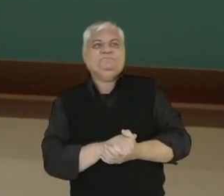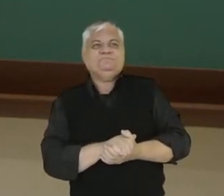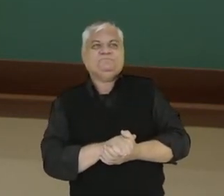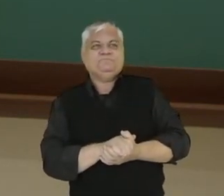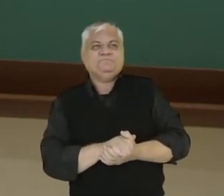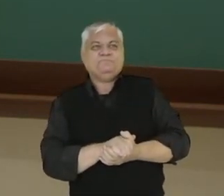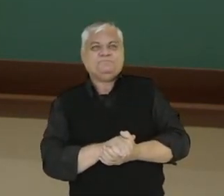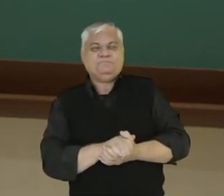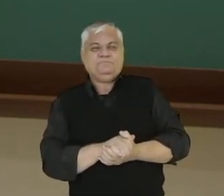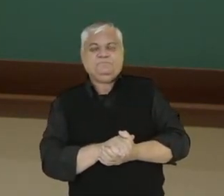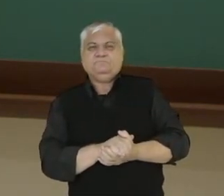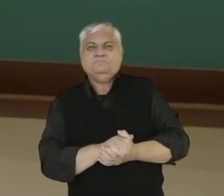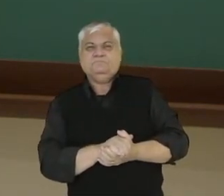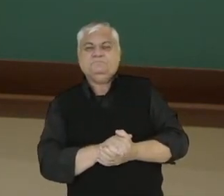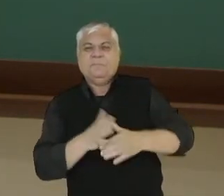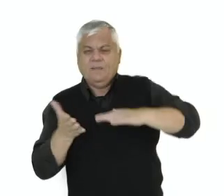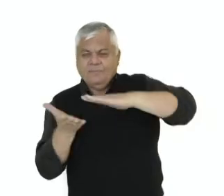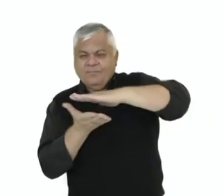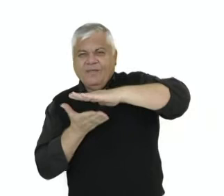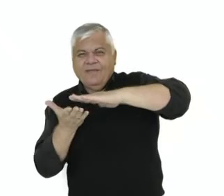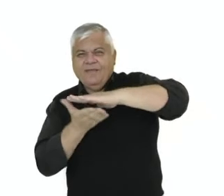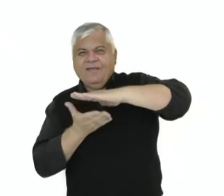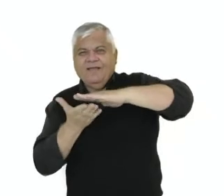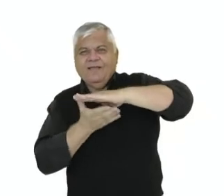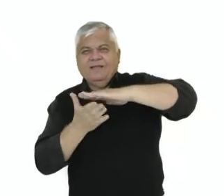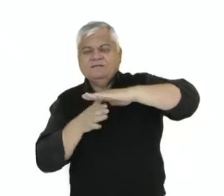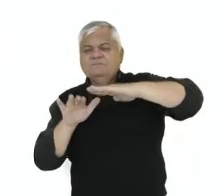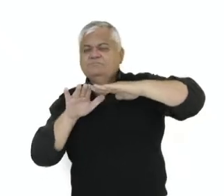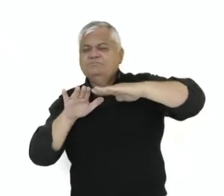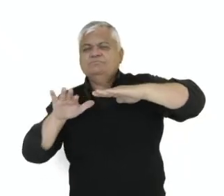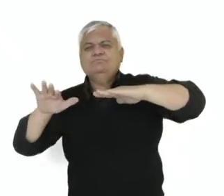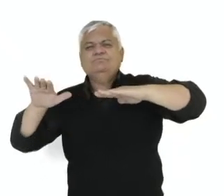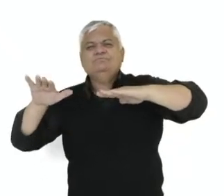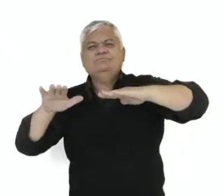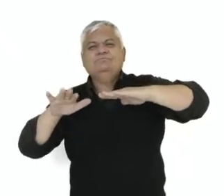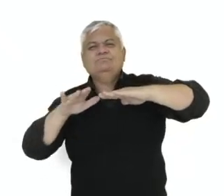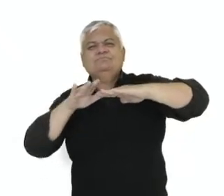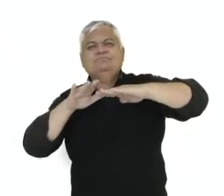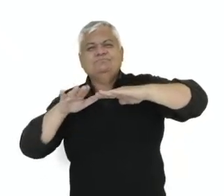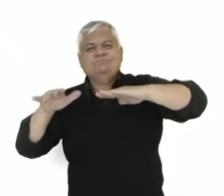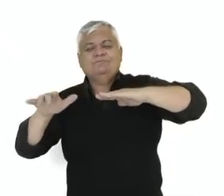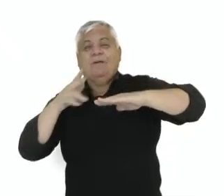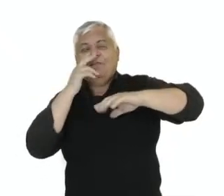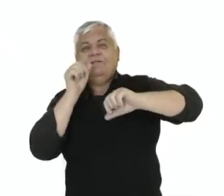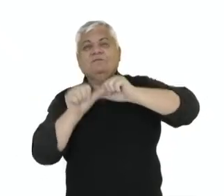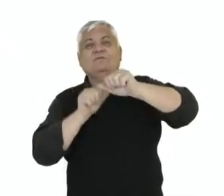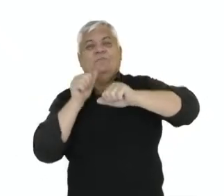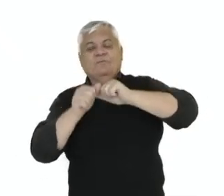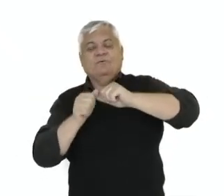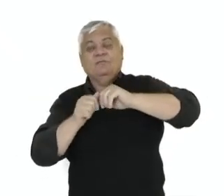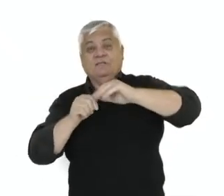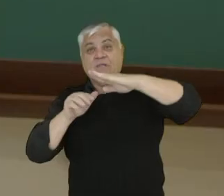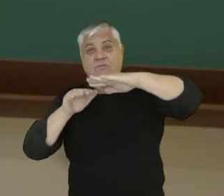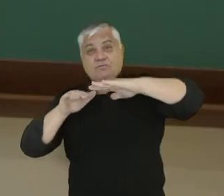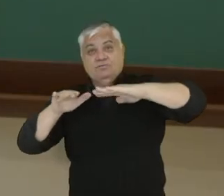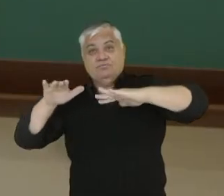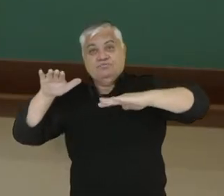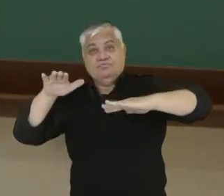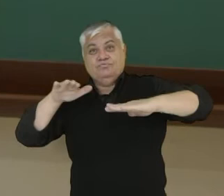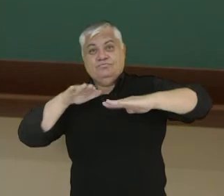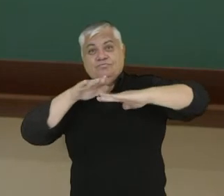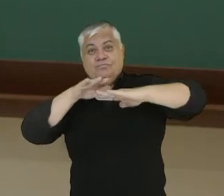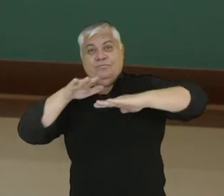veja, no raso você altera a profundidade, você altera a velocidade. É como se você estivesse alterando o meio, né? Tem outros fatores envolvidos